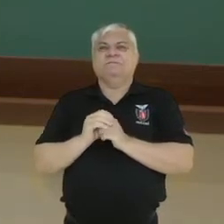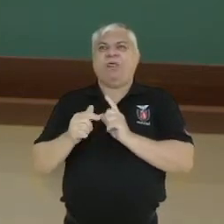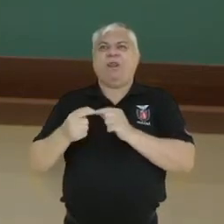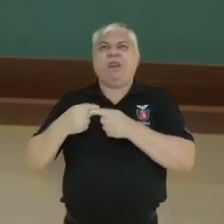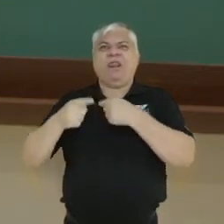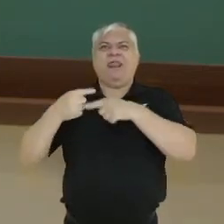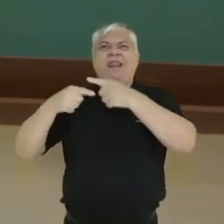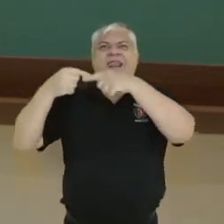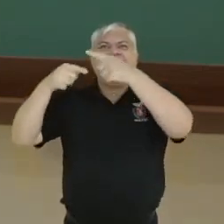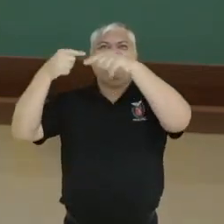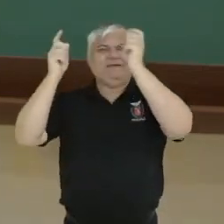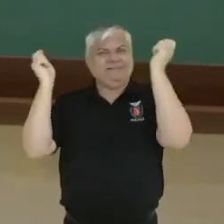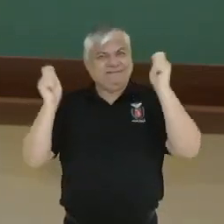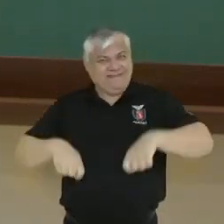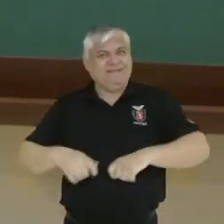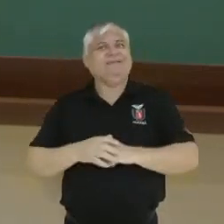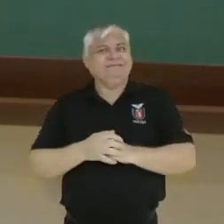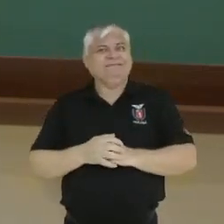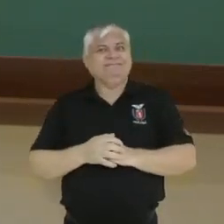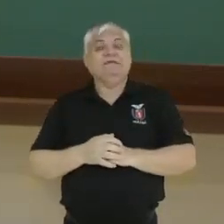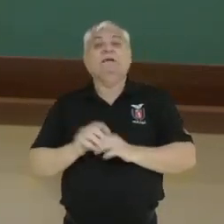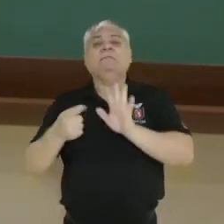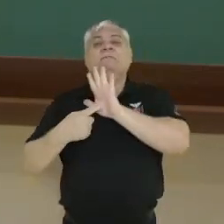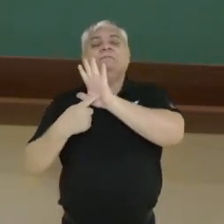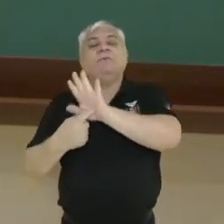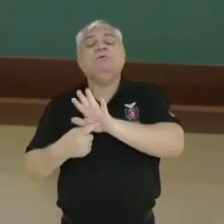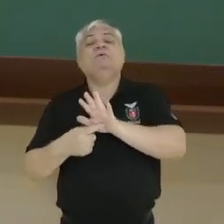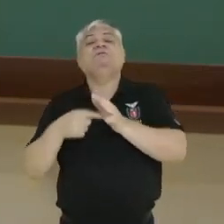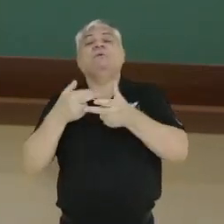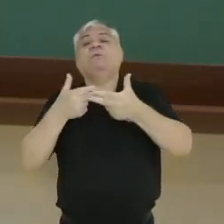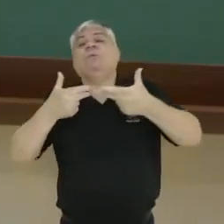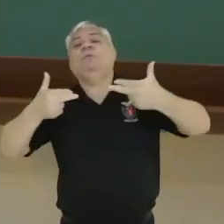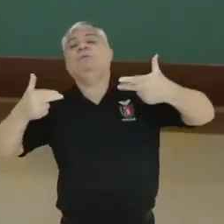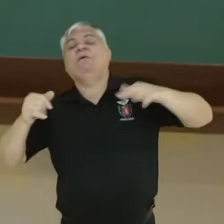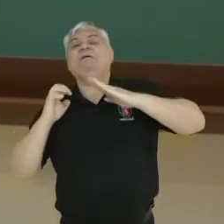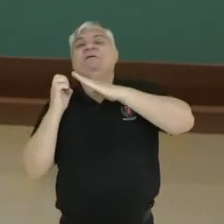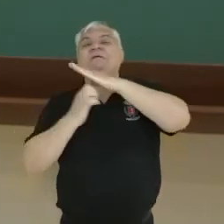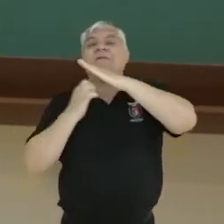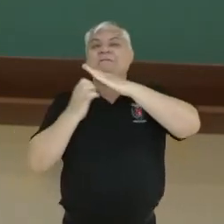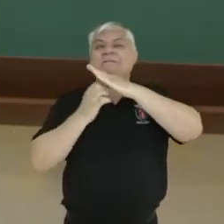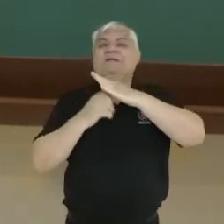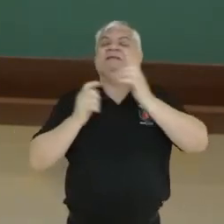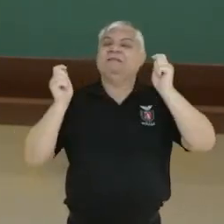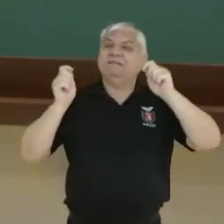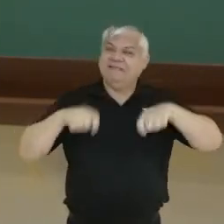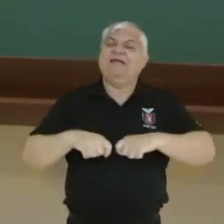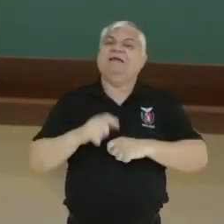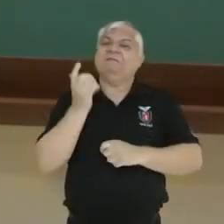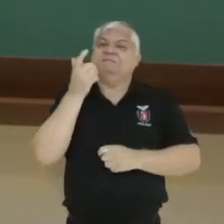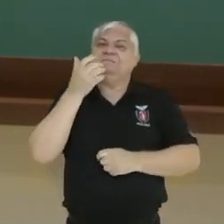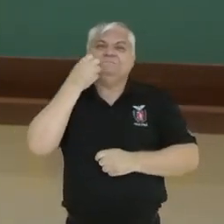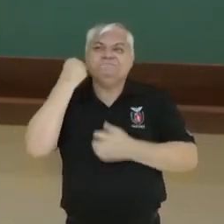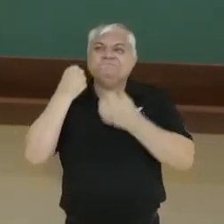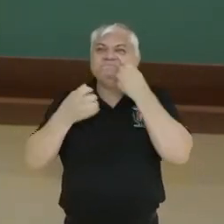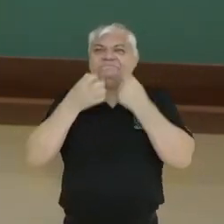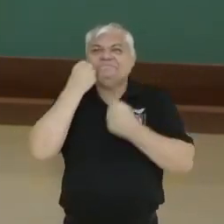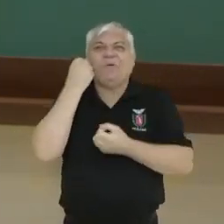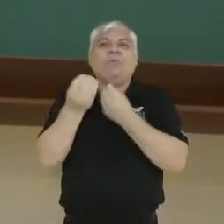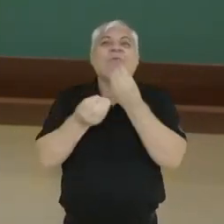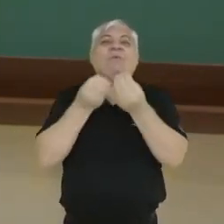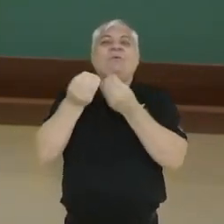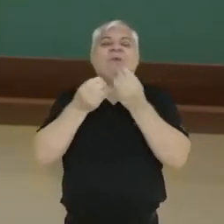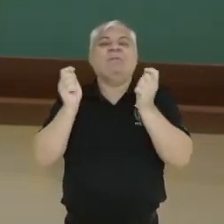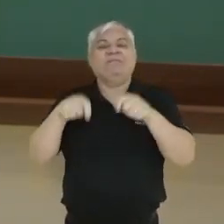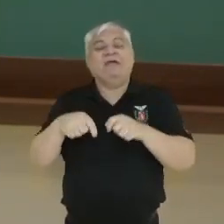vê lá nas redes sociais mostrando, né, algumas empresas e que tem a ver exatamente com ou o seu ciclo